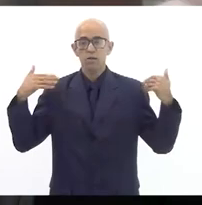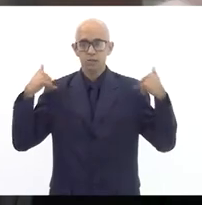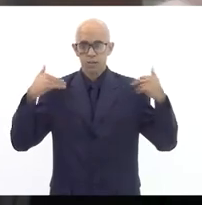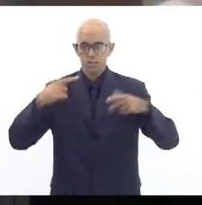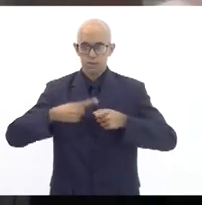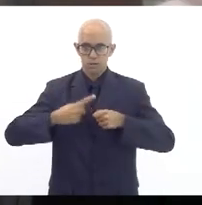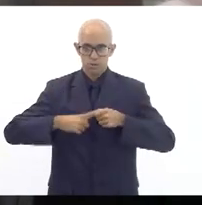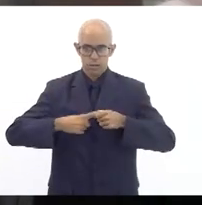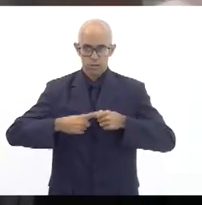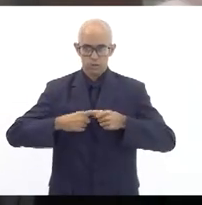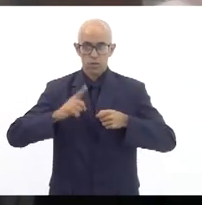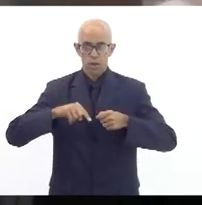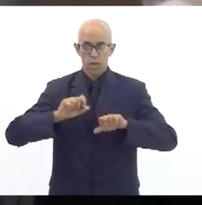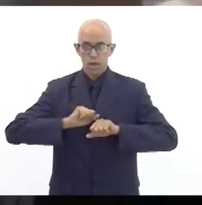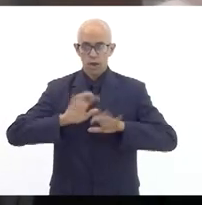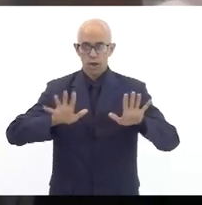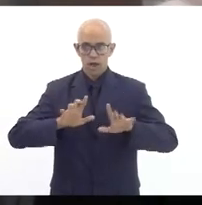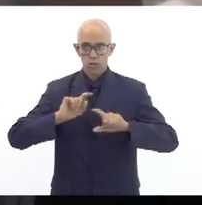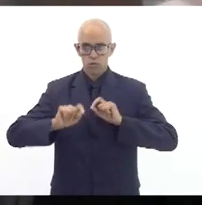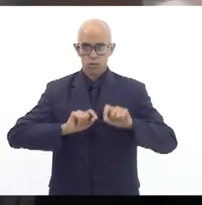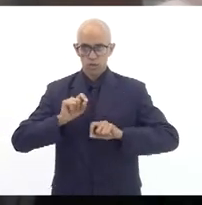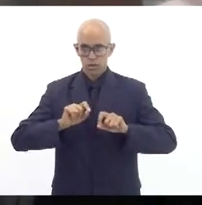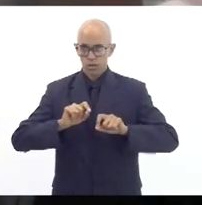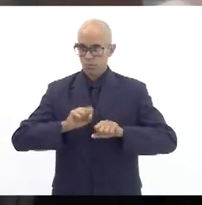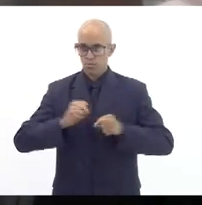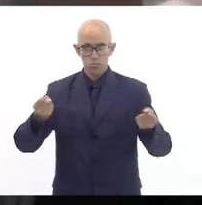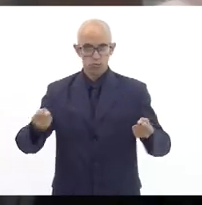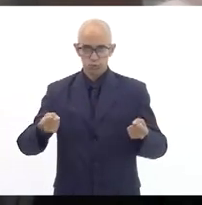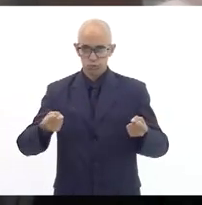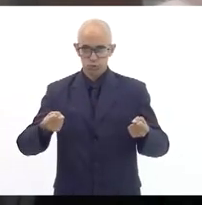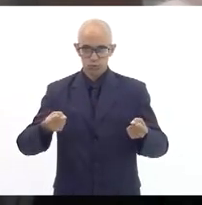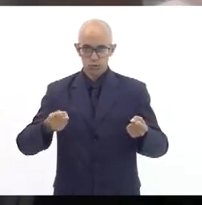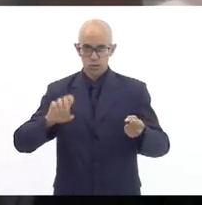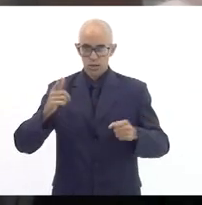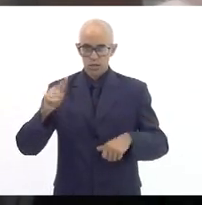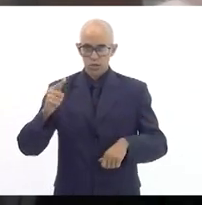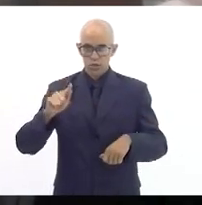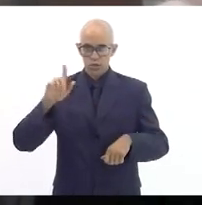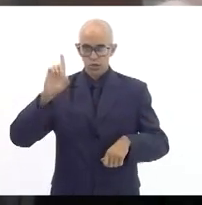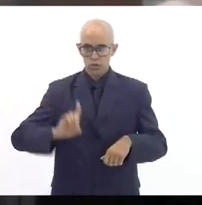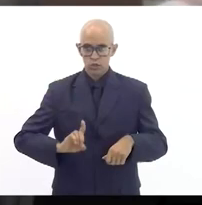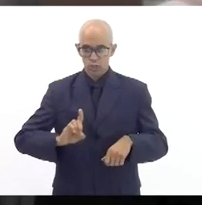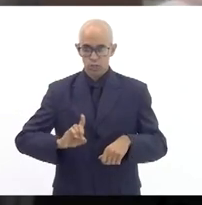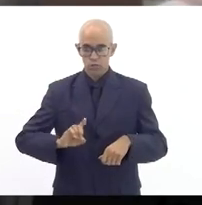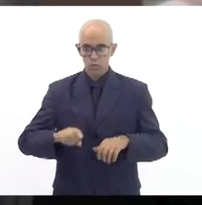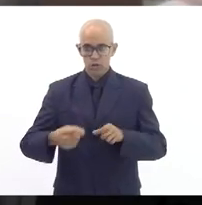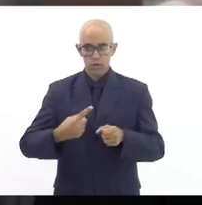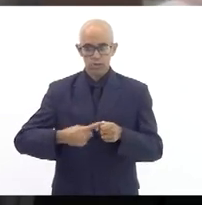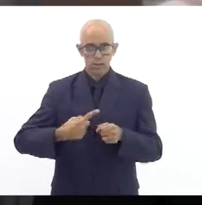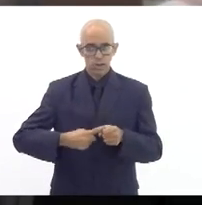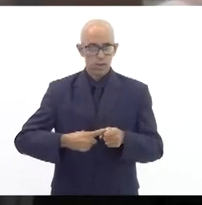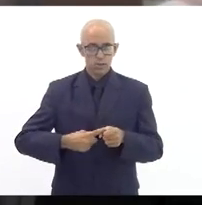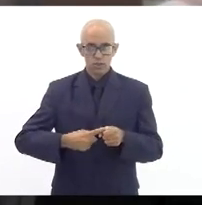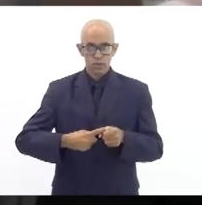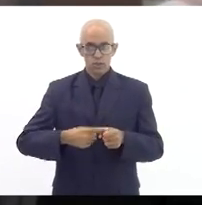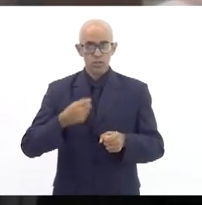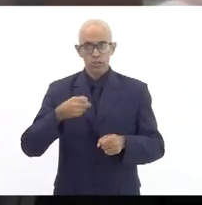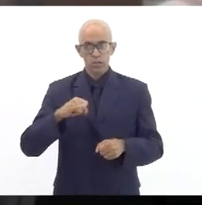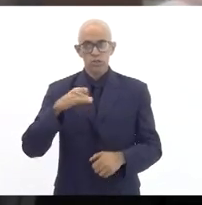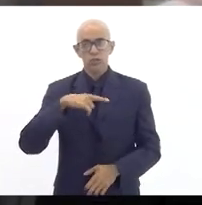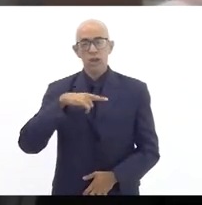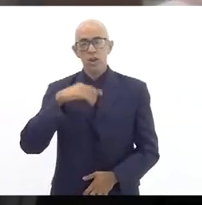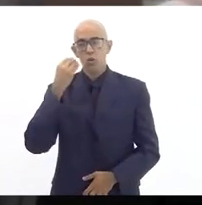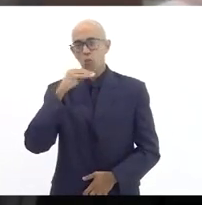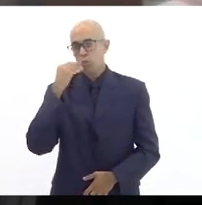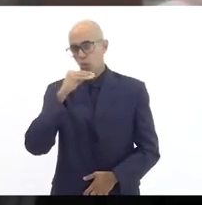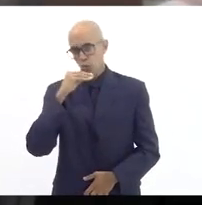já ficou muito claro que é impossível garantir direito à cidade numa perspectiva de lucro e de mercadoria. Isso é o que está mais